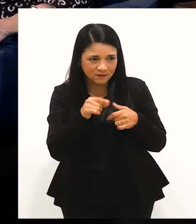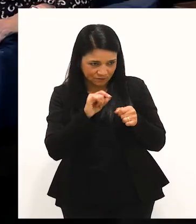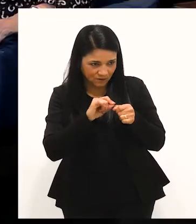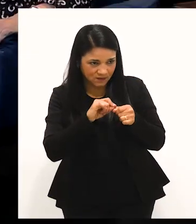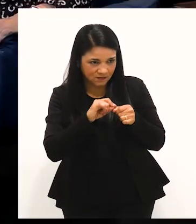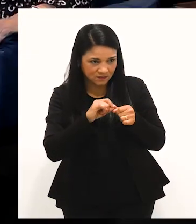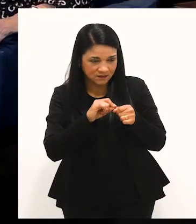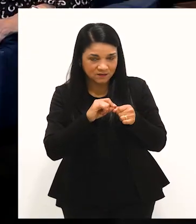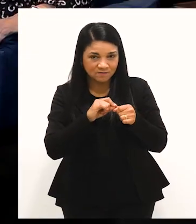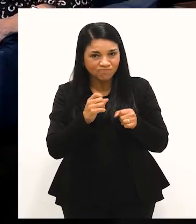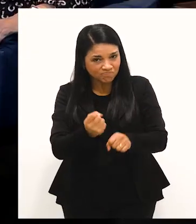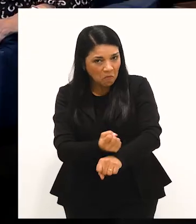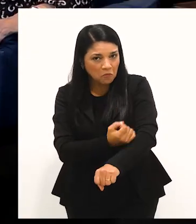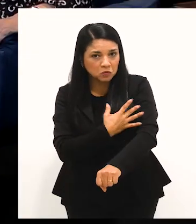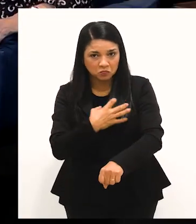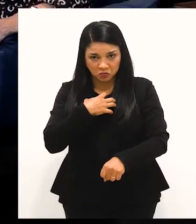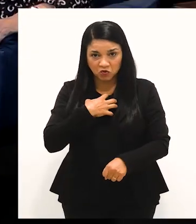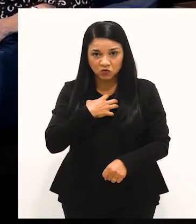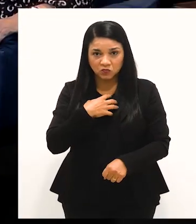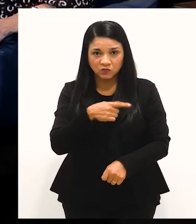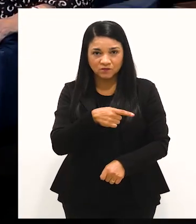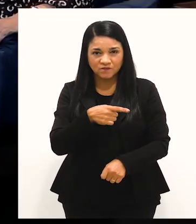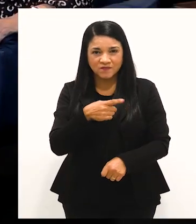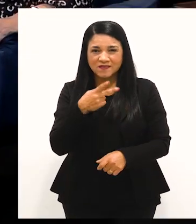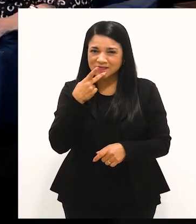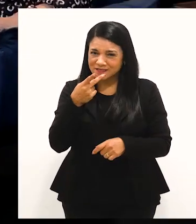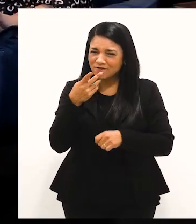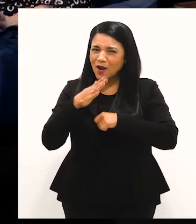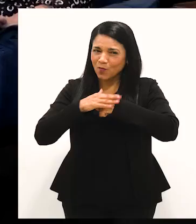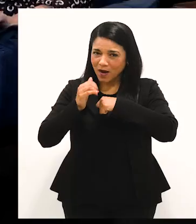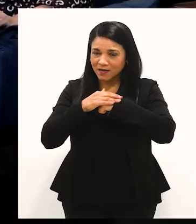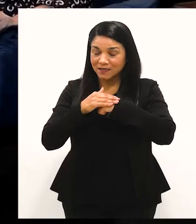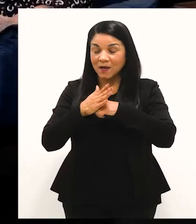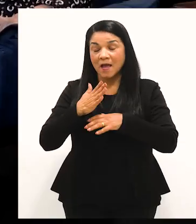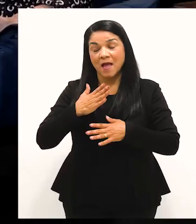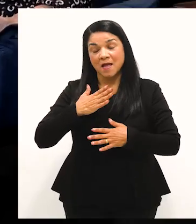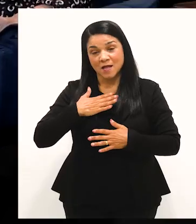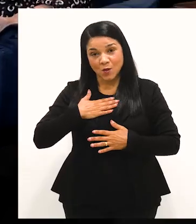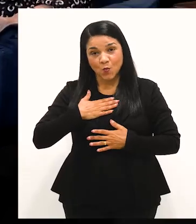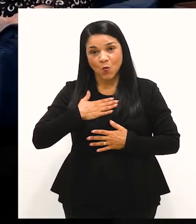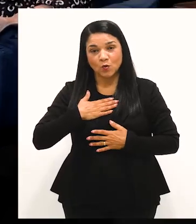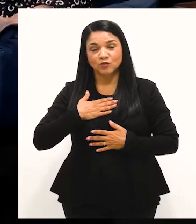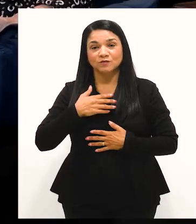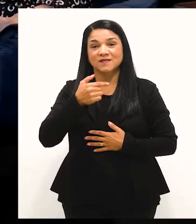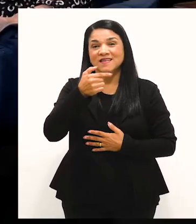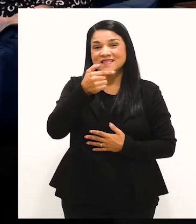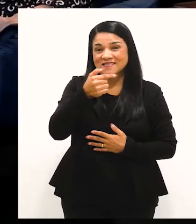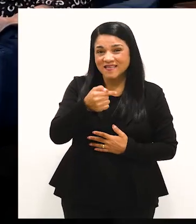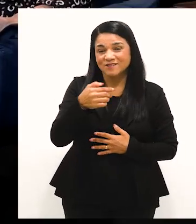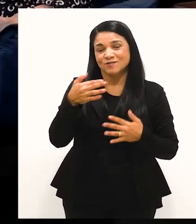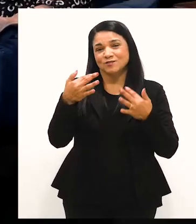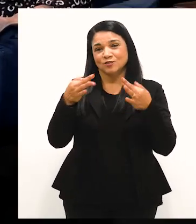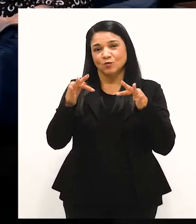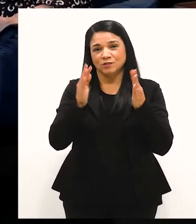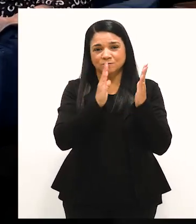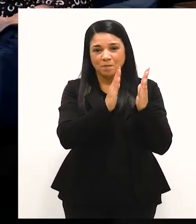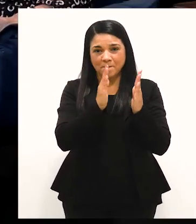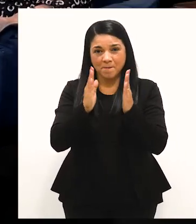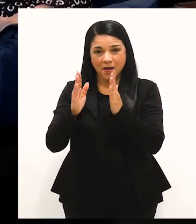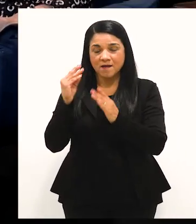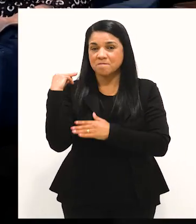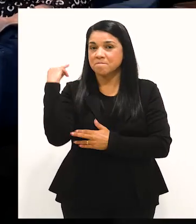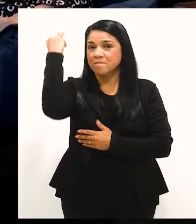fez para você? Foi a que mais te emocionou? Você fala dela com muito carinho, né? Não, a minha que eu gosto é Sete Dores de